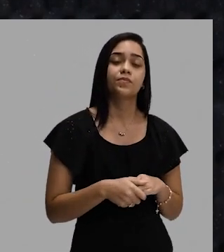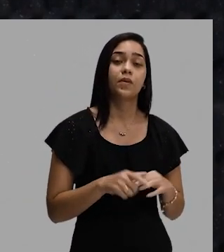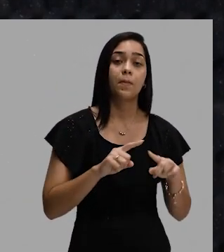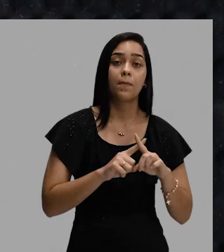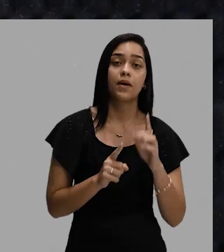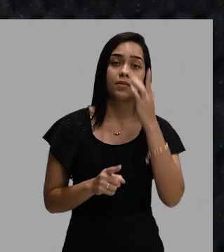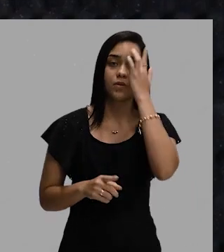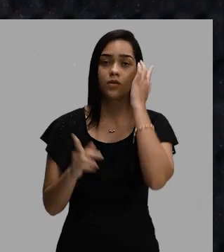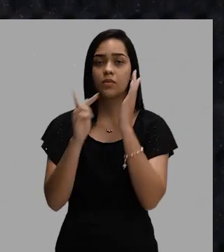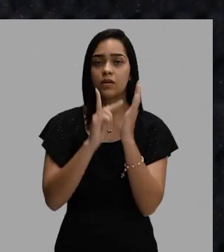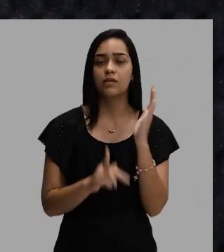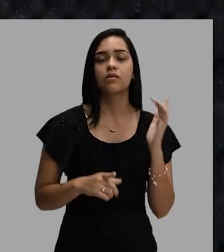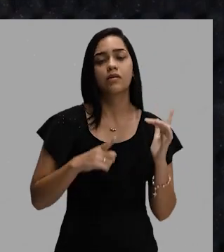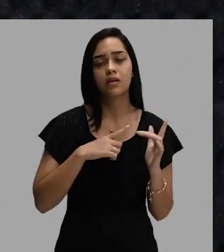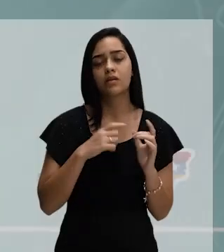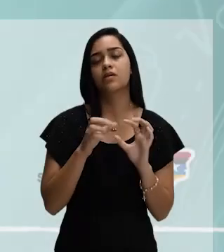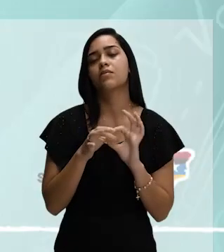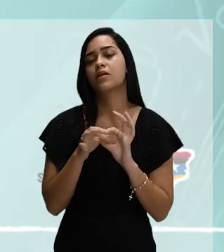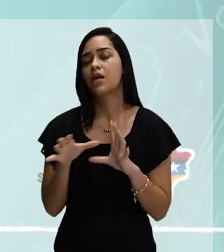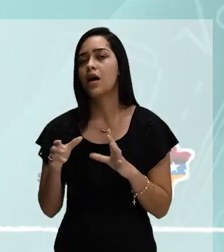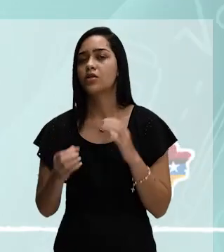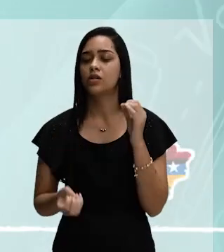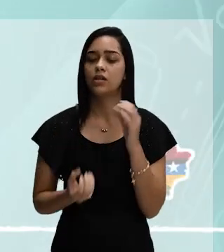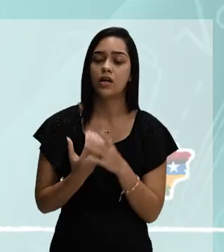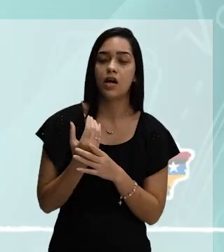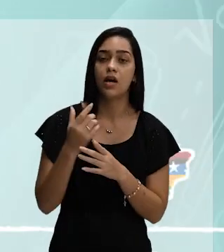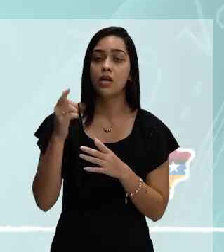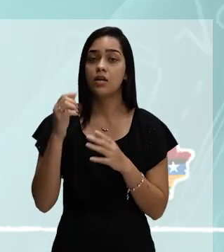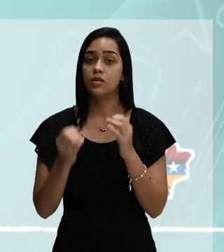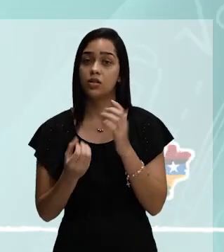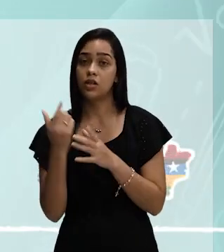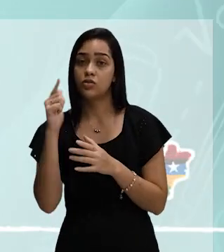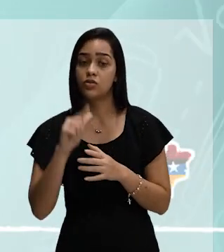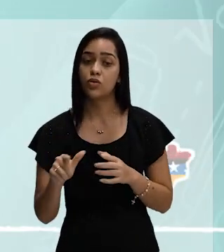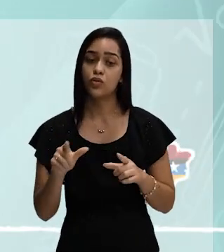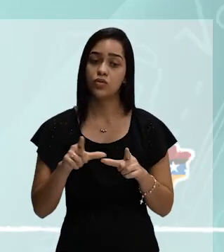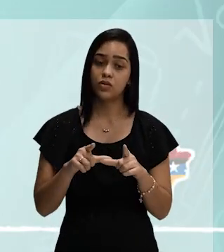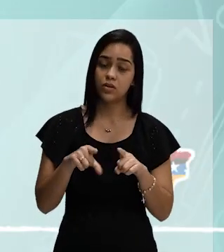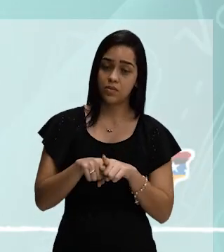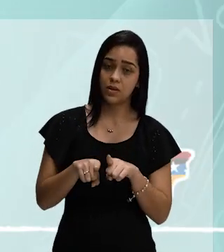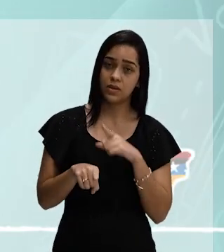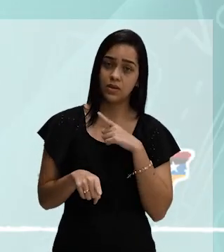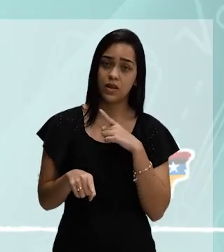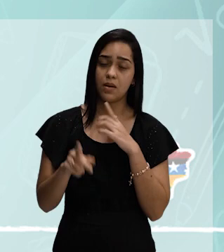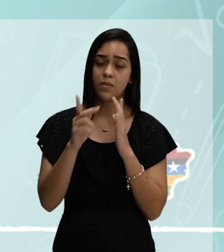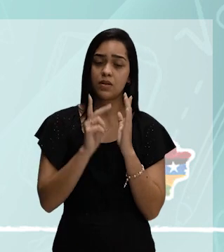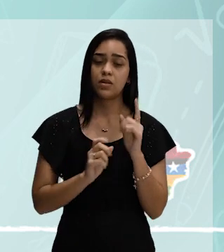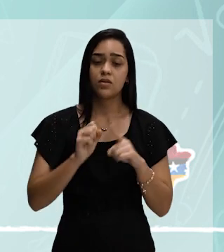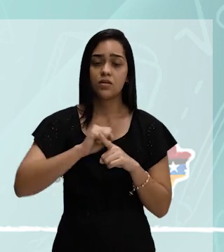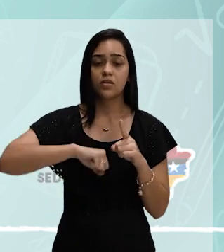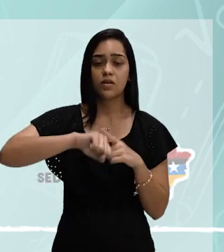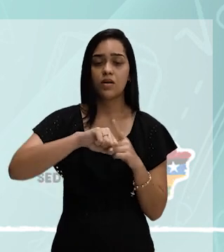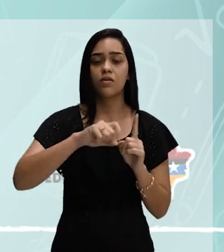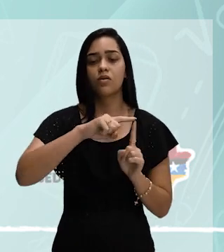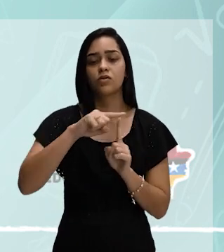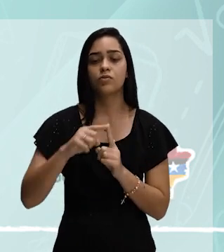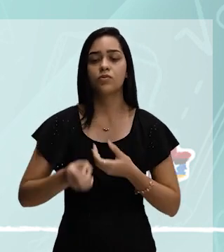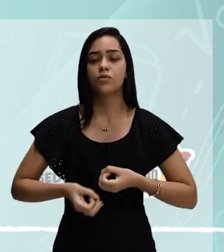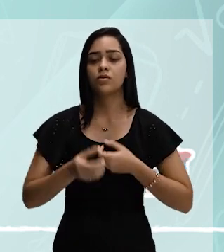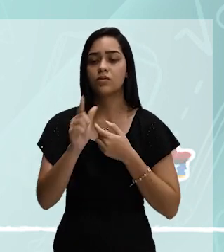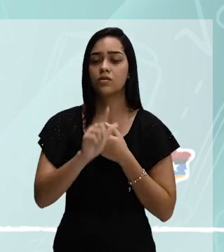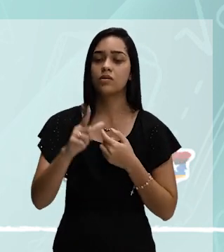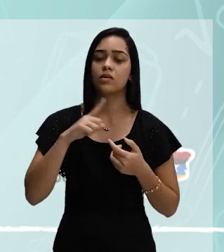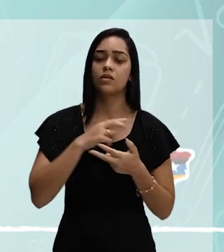o poeta tem essa liberdade de criar, de recriar. Temos ainda a poesia social, que é um tipo de produção literária que